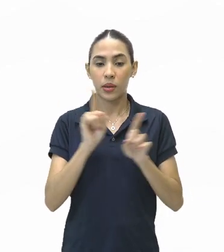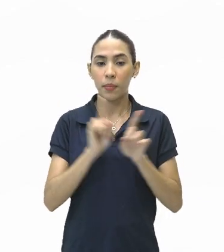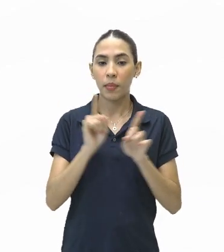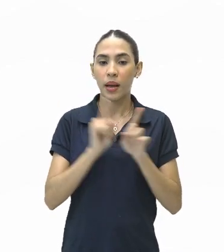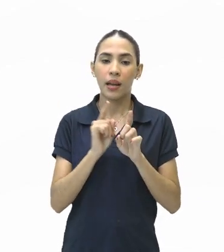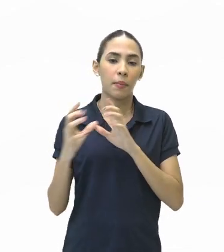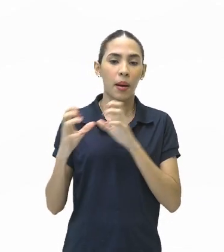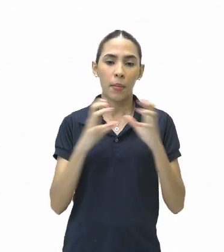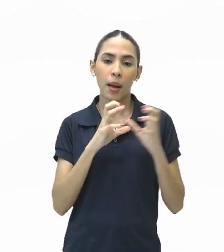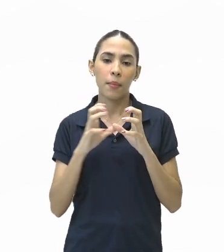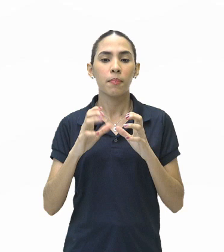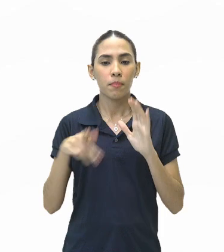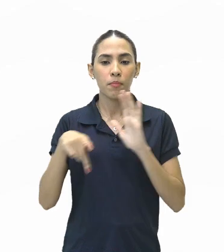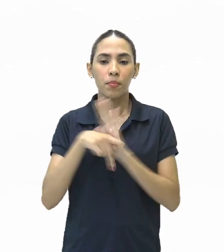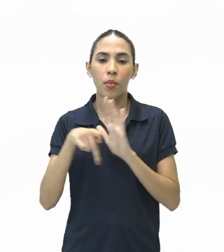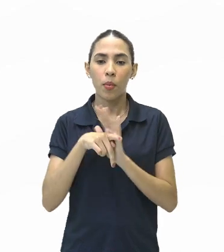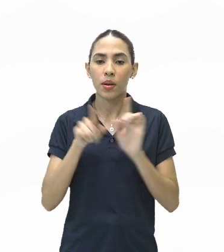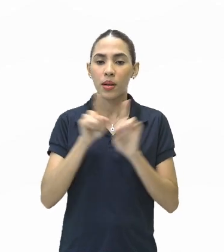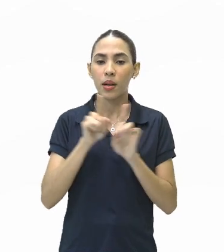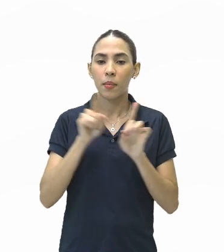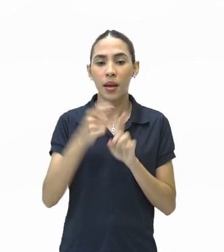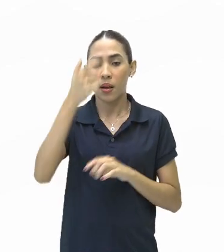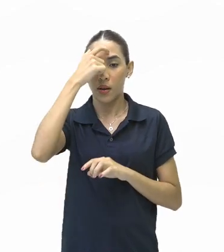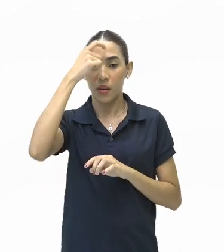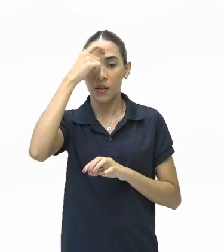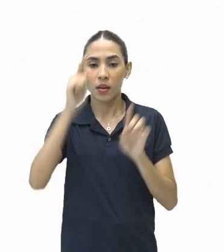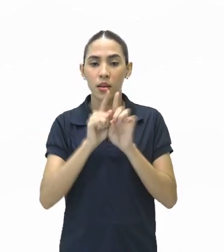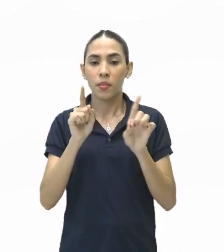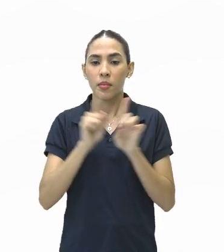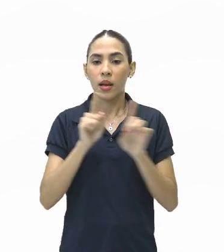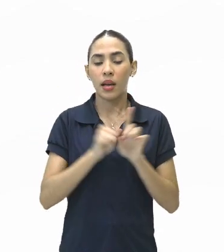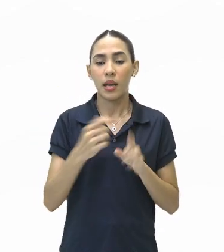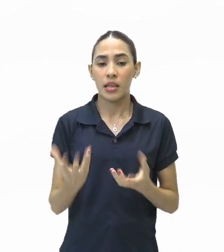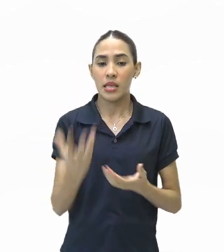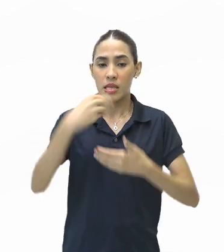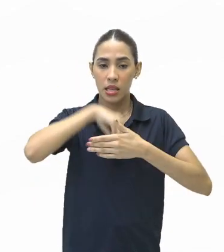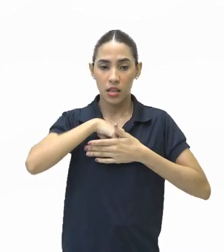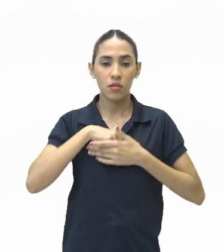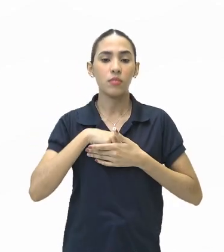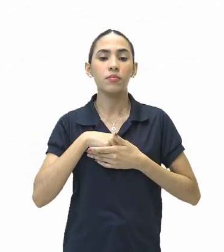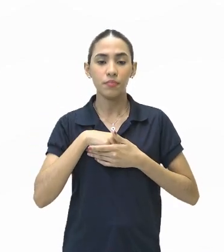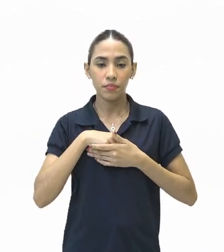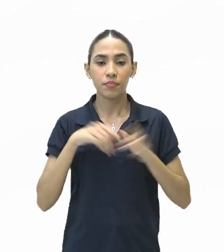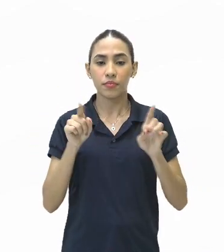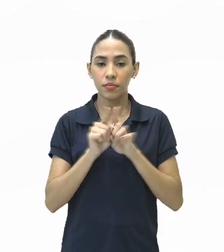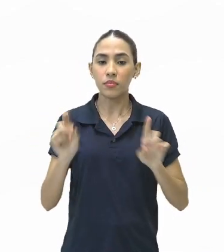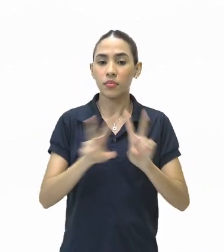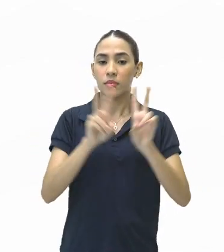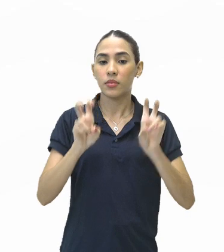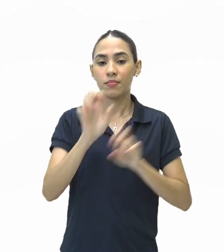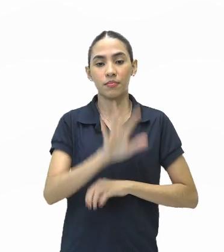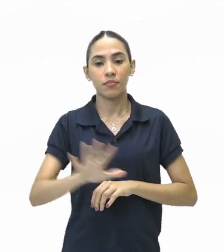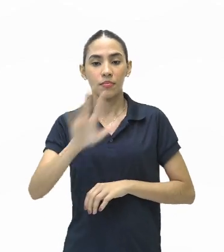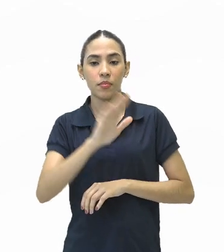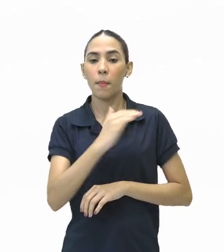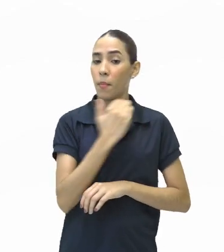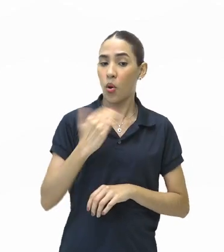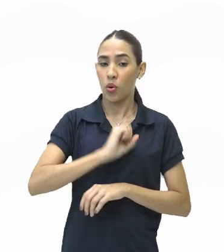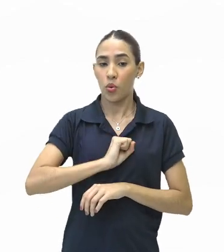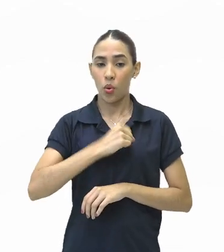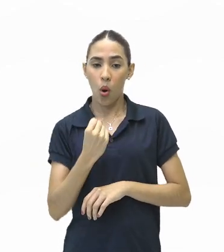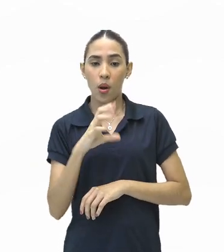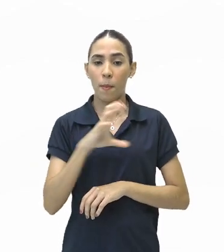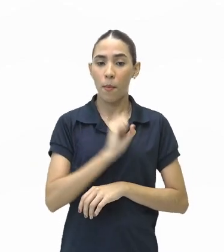conflitos existenciais, fluxo de consciência, né? Um monólogo interior. Nós vamos ter temáticas, morte,